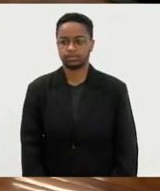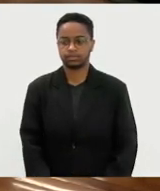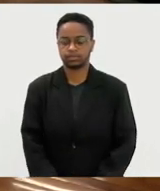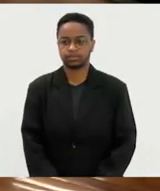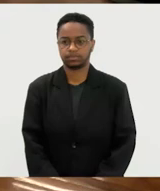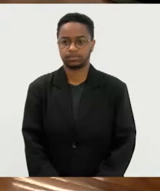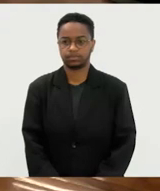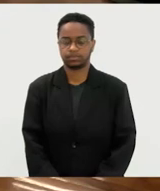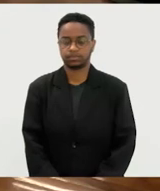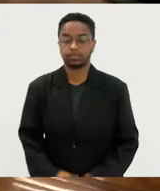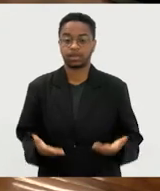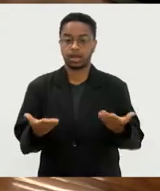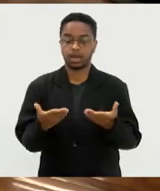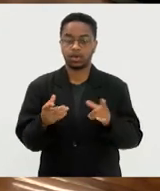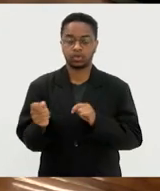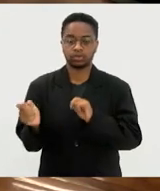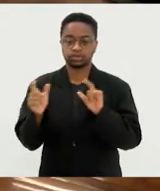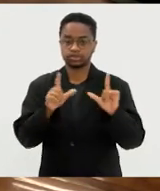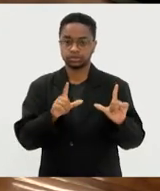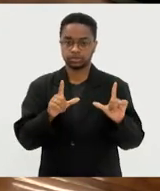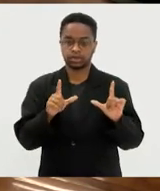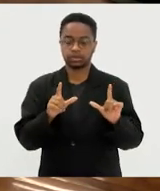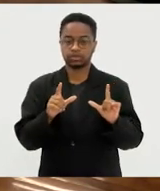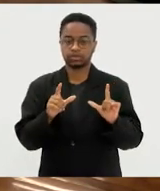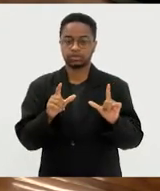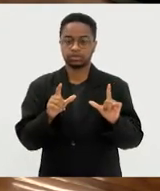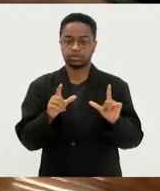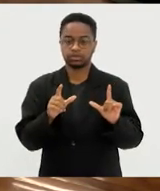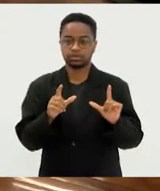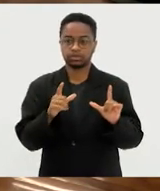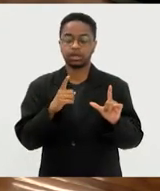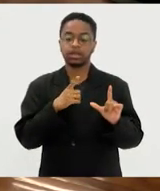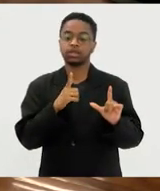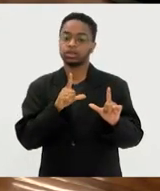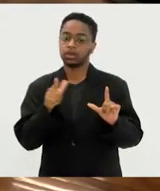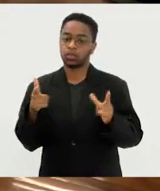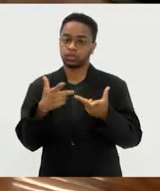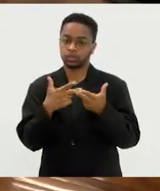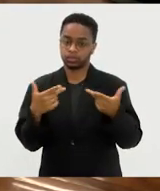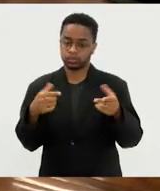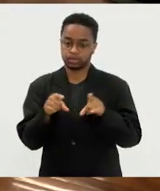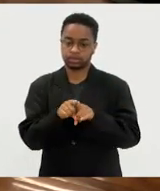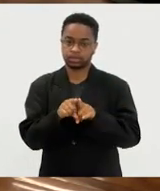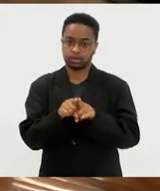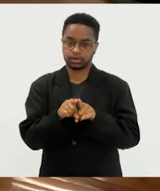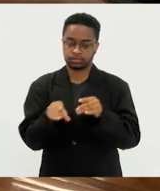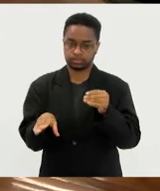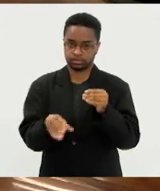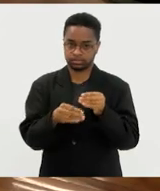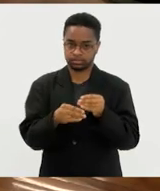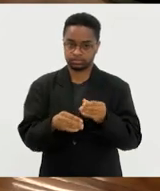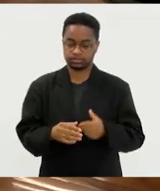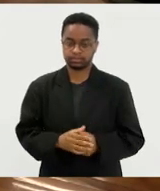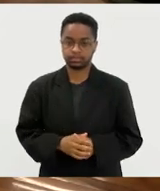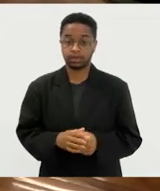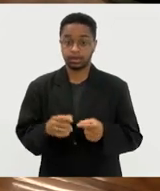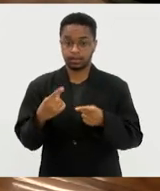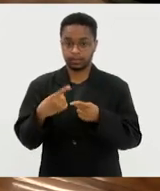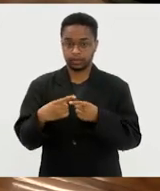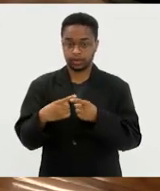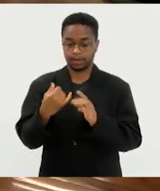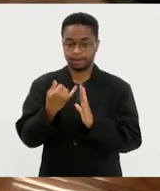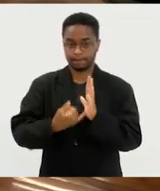Isso. O próximo slide ele trata da receita... E tem mais uma ponderação. Porque o imposto de renda